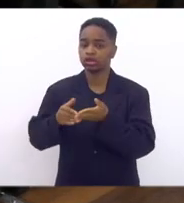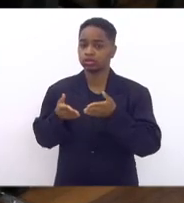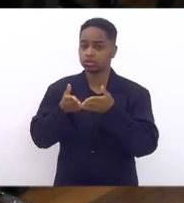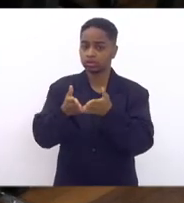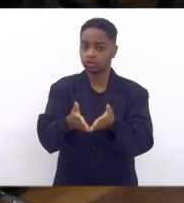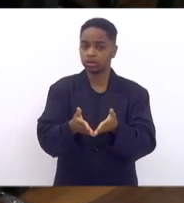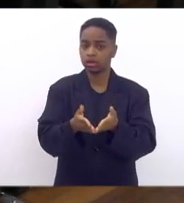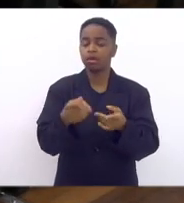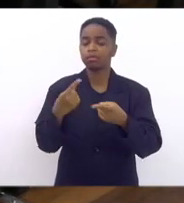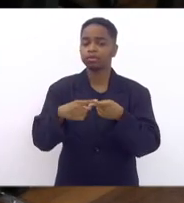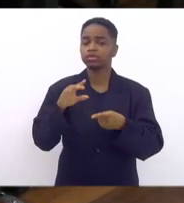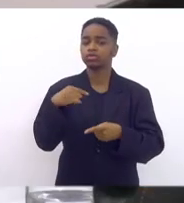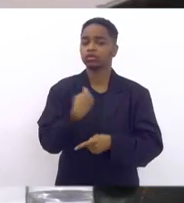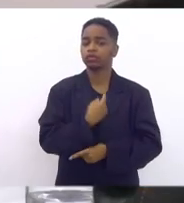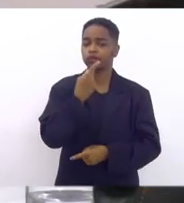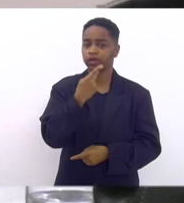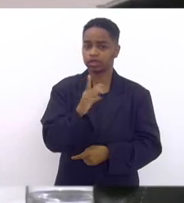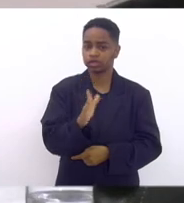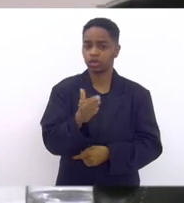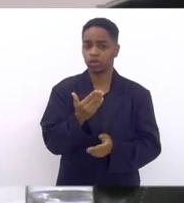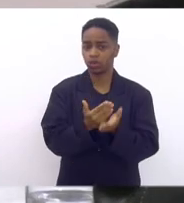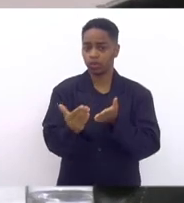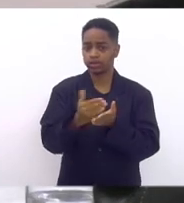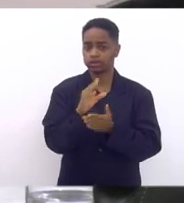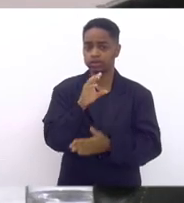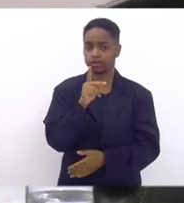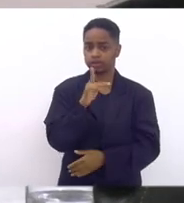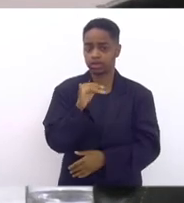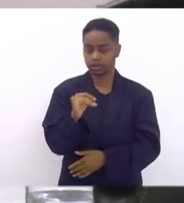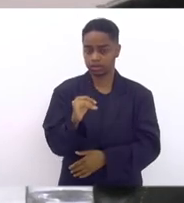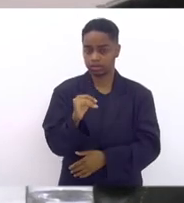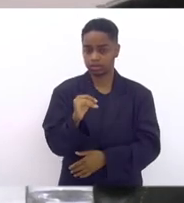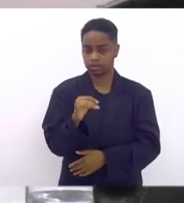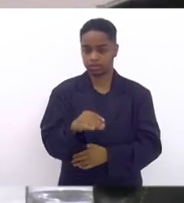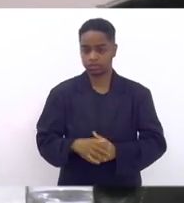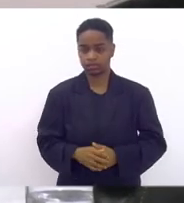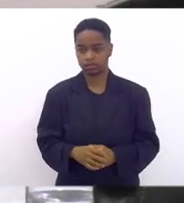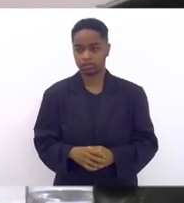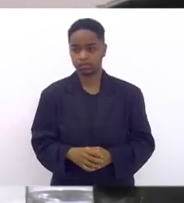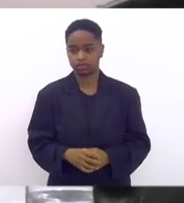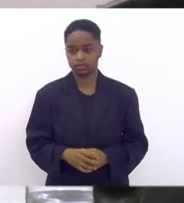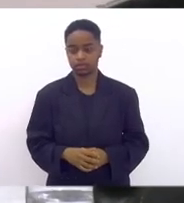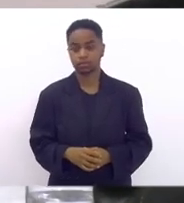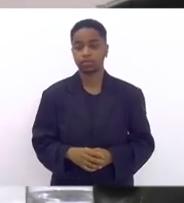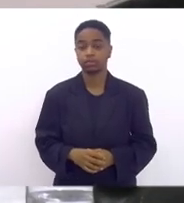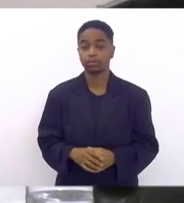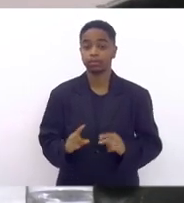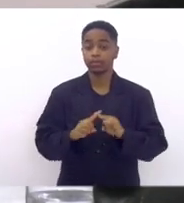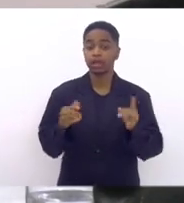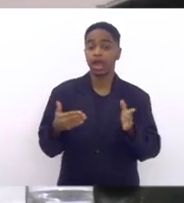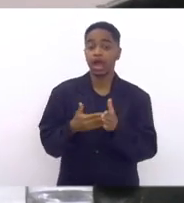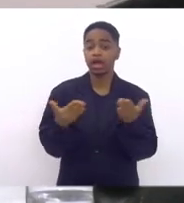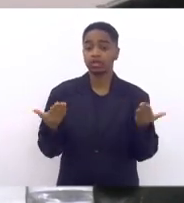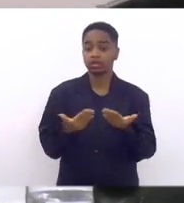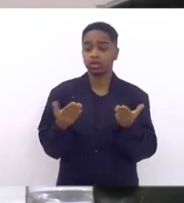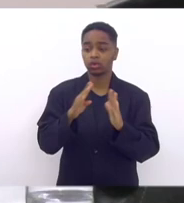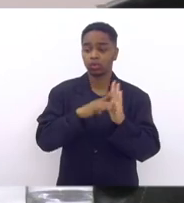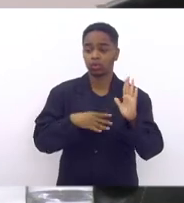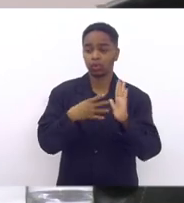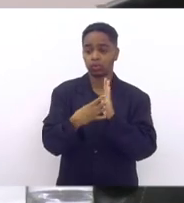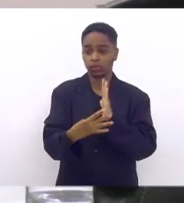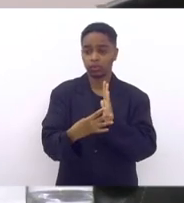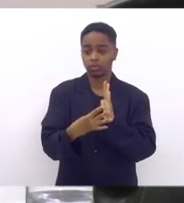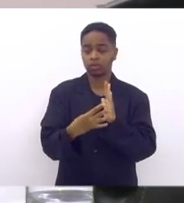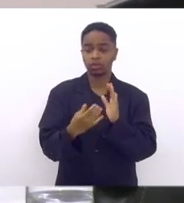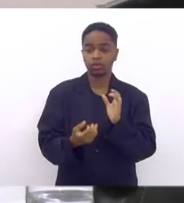tempo nós estamos falando desde o início dessa CPI já estamos prorrogando ela e até agora o cronograma não AP